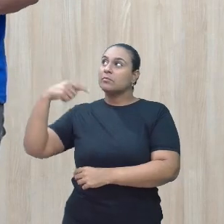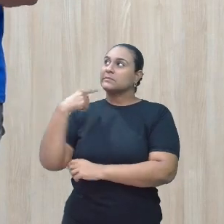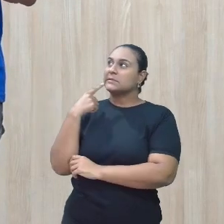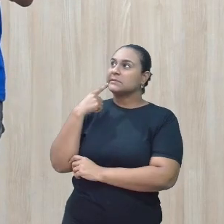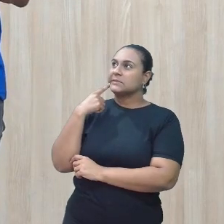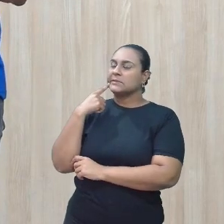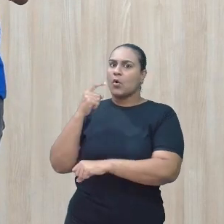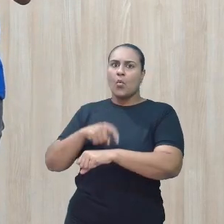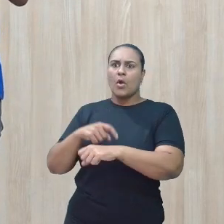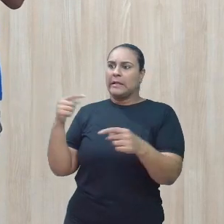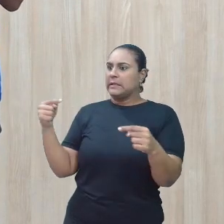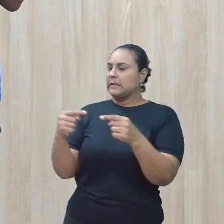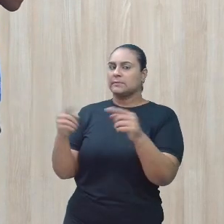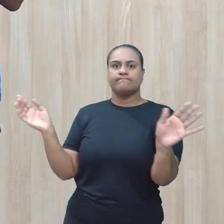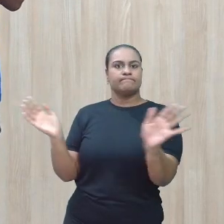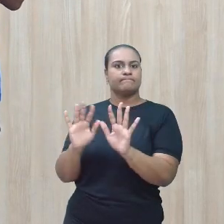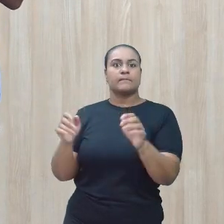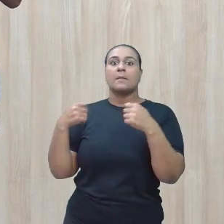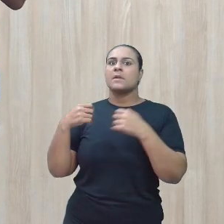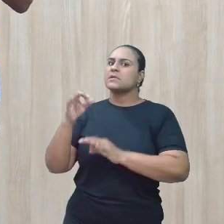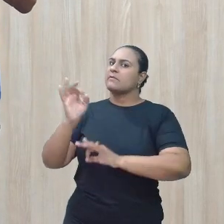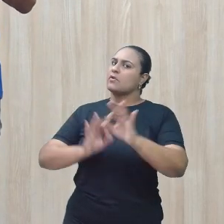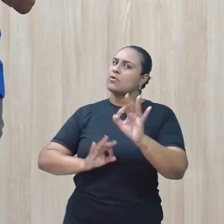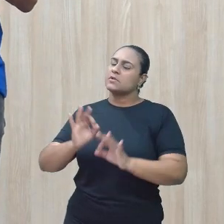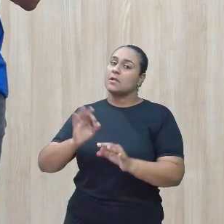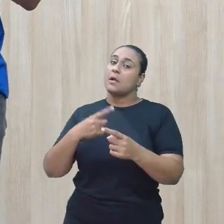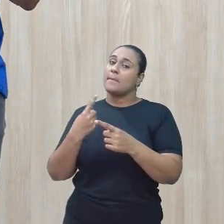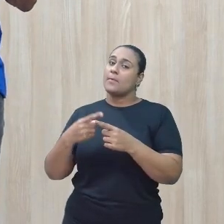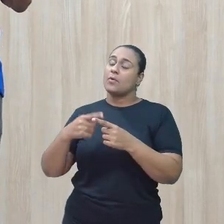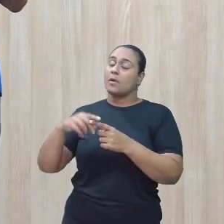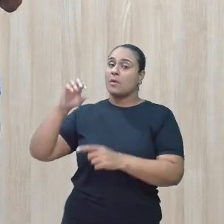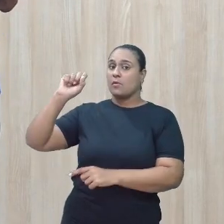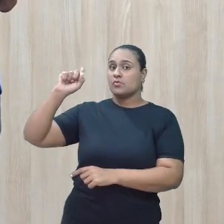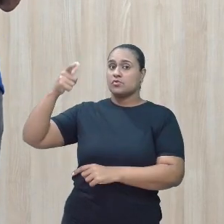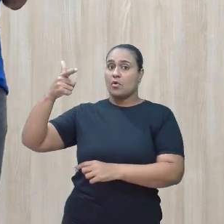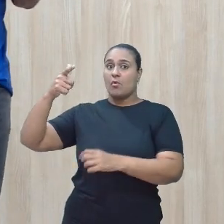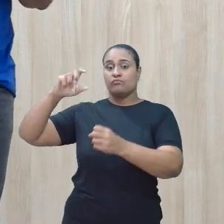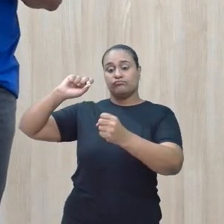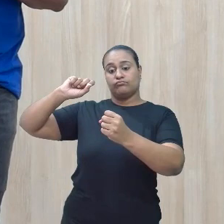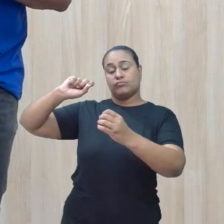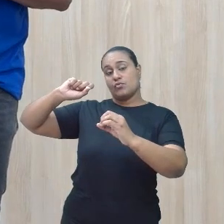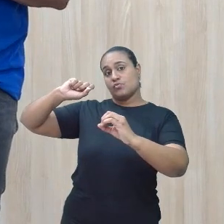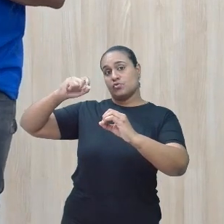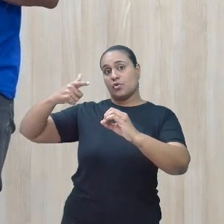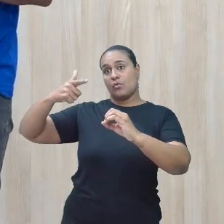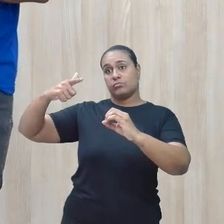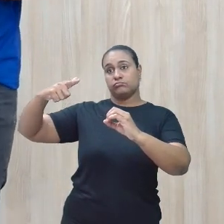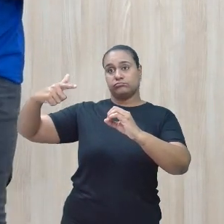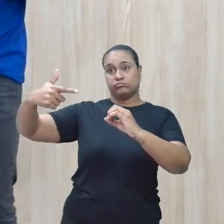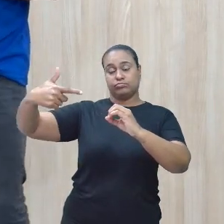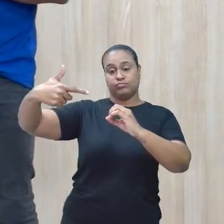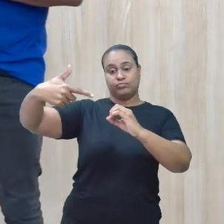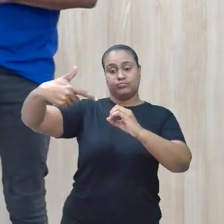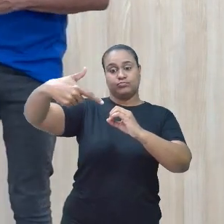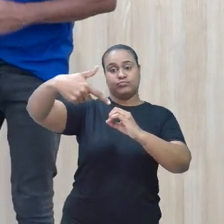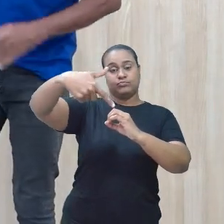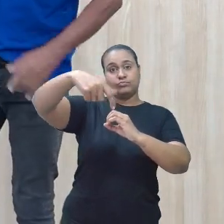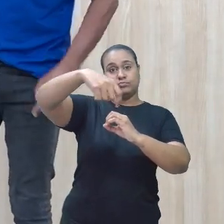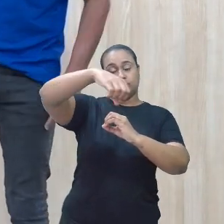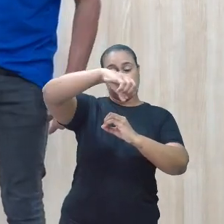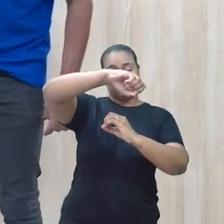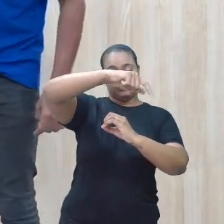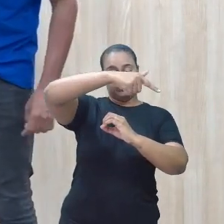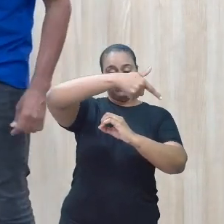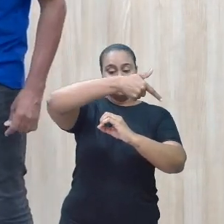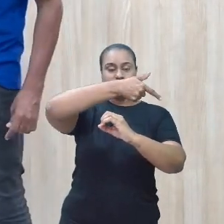batiam. Então precisava ajustar. Porque o Sol, vocês viram, dá uma volta. E o que acontece quando ele dá a volta aqui, olha? Ele dá